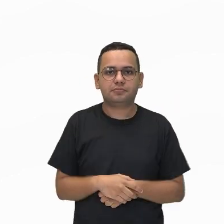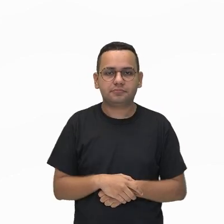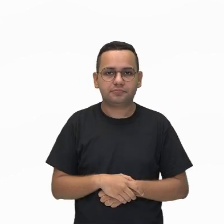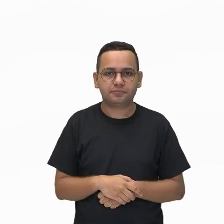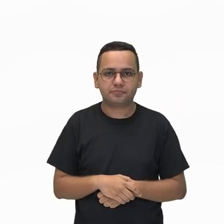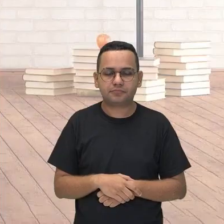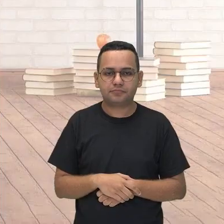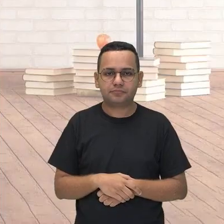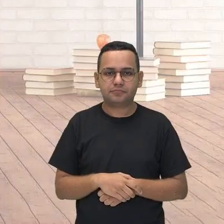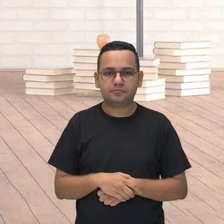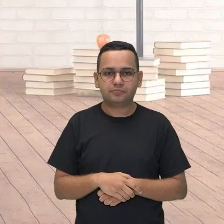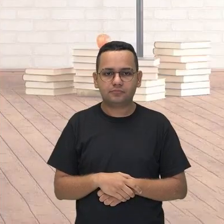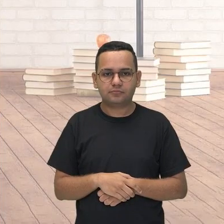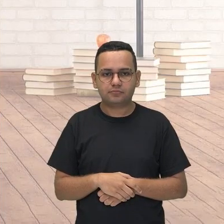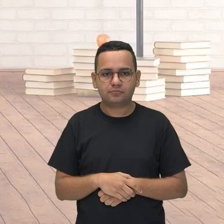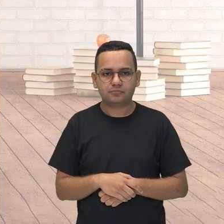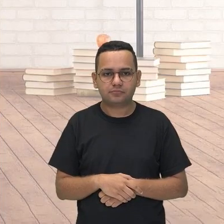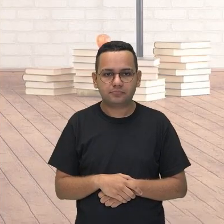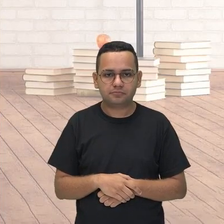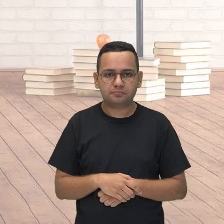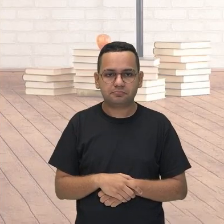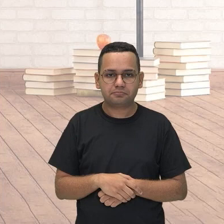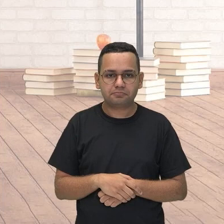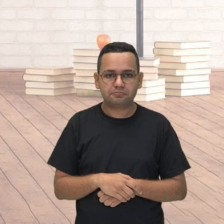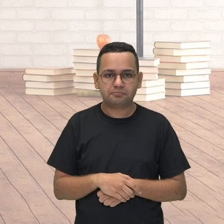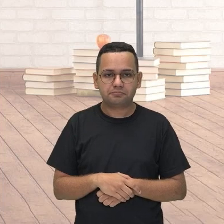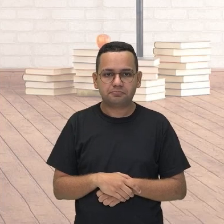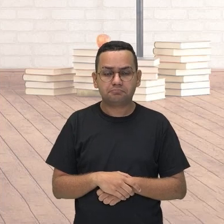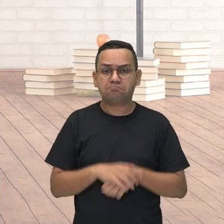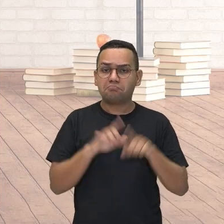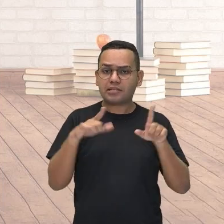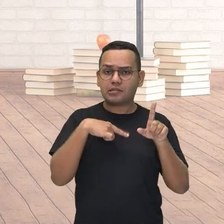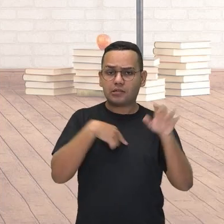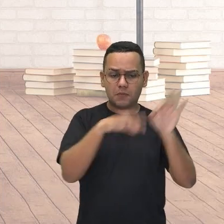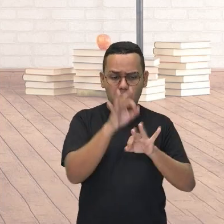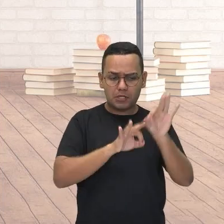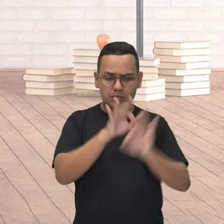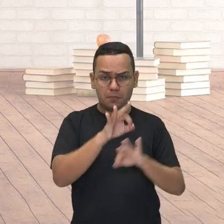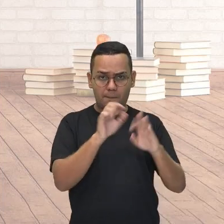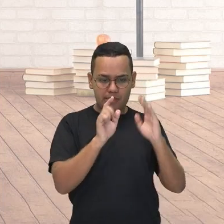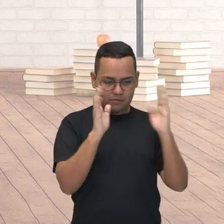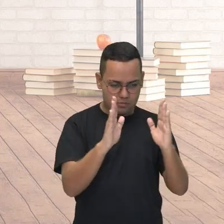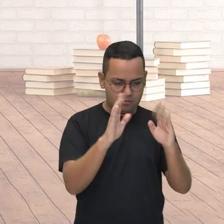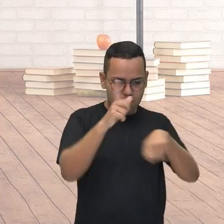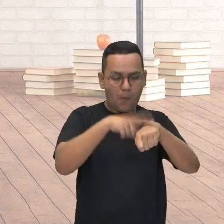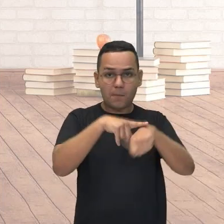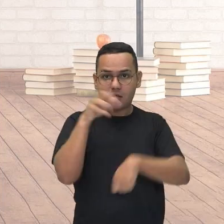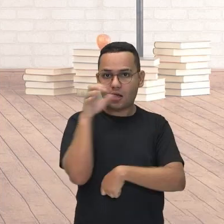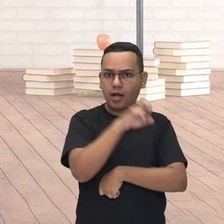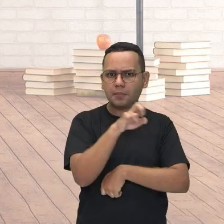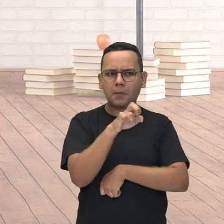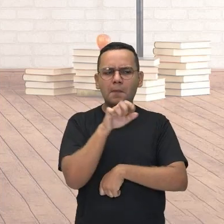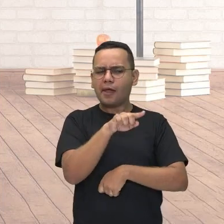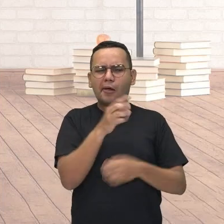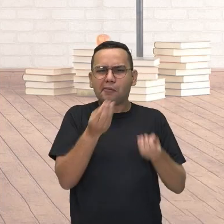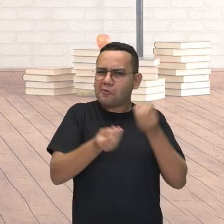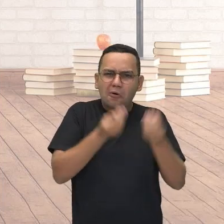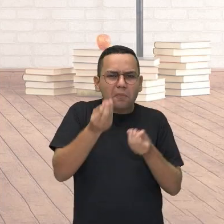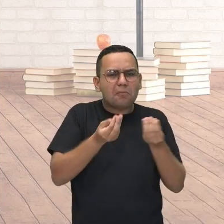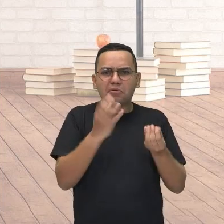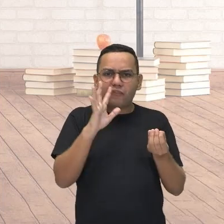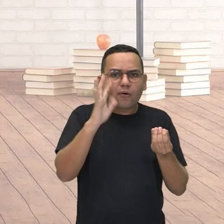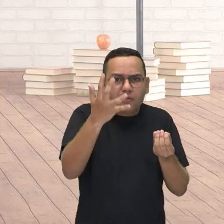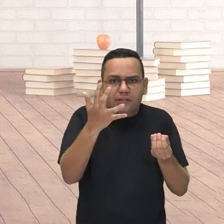quando a gente tem o planejamento, a gente já vai pensar nisso, tá? Em curto prazo, o que eu vou conseguir fazer? Aí, olha só, se